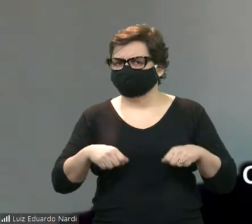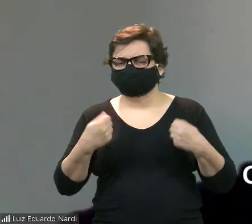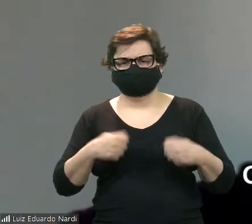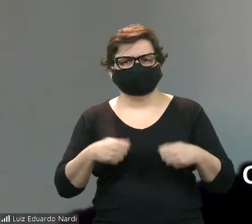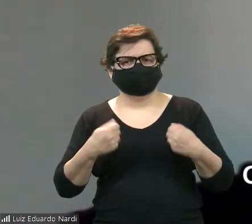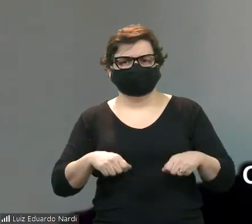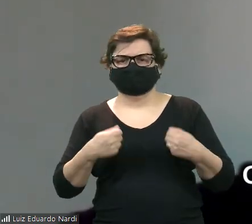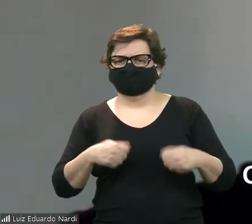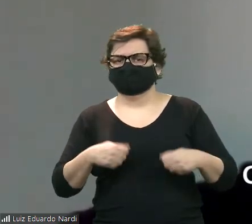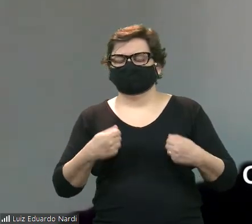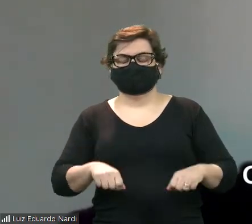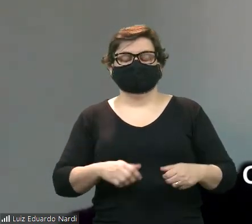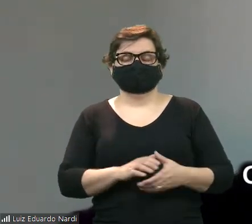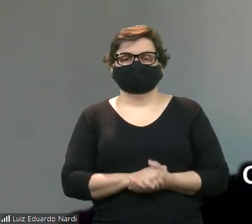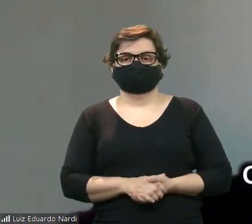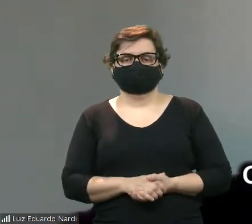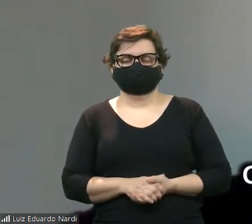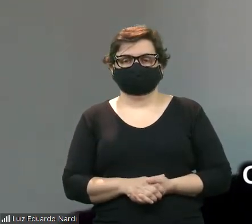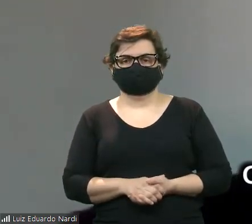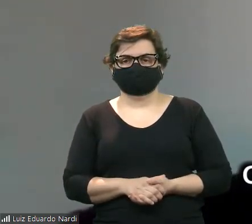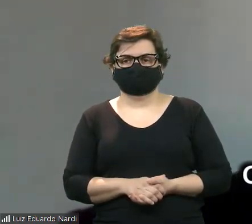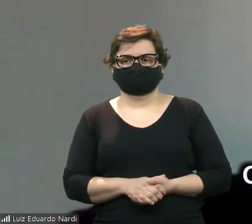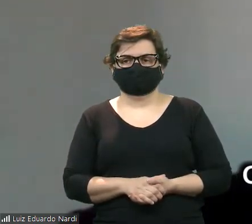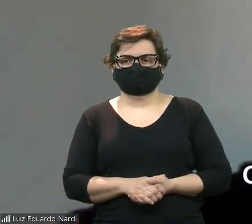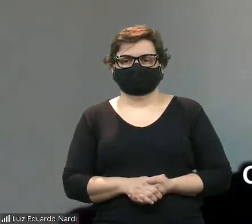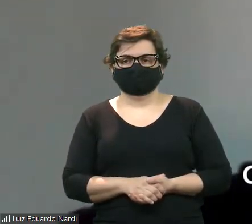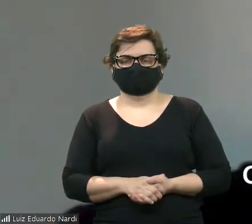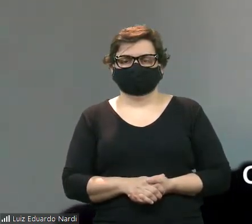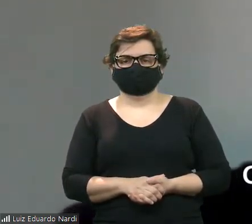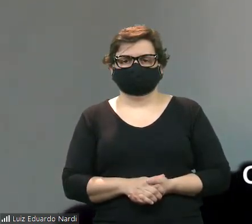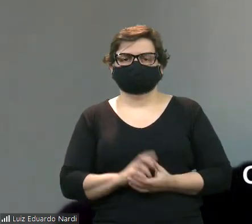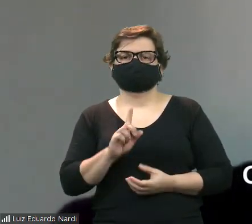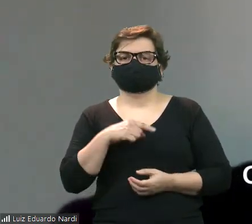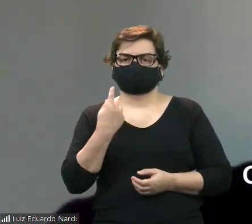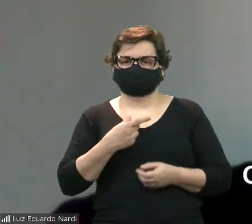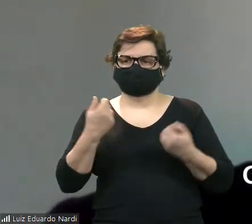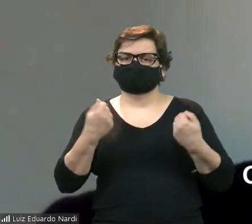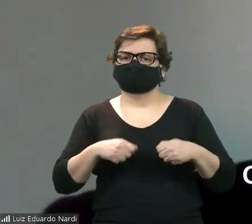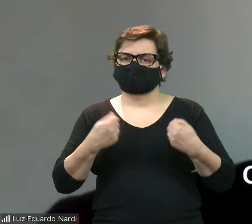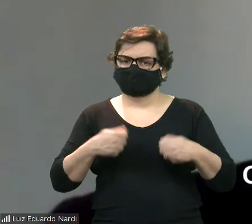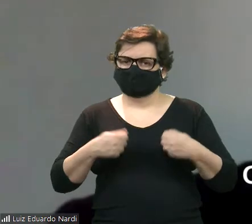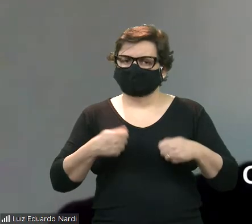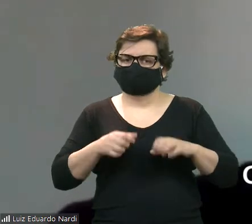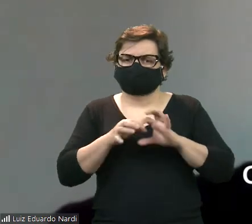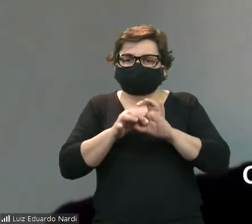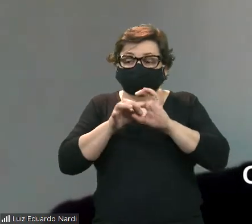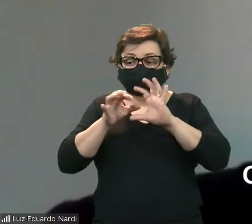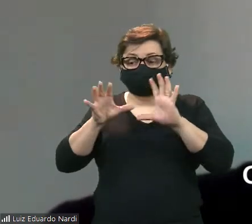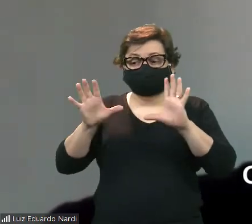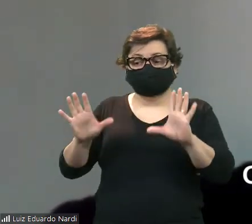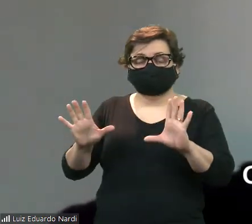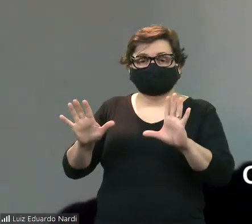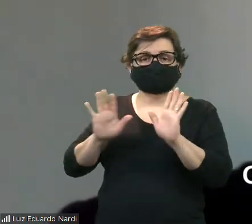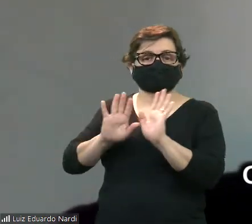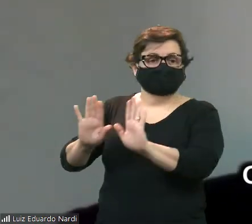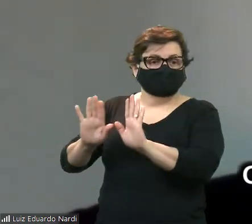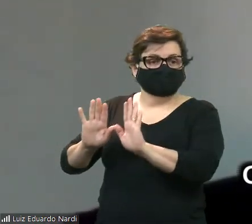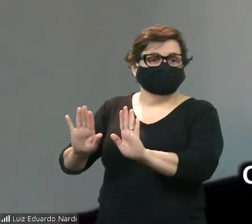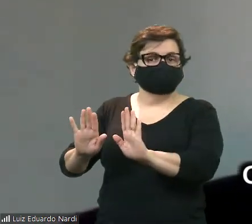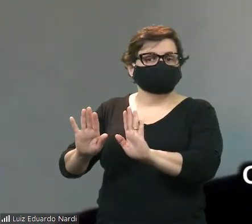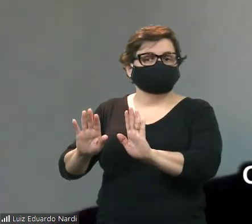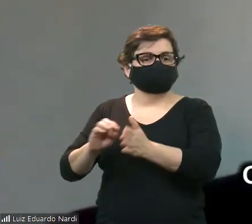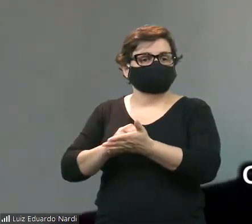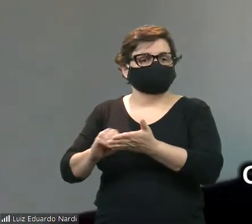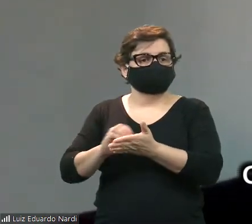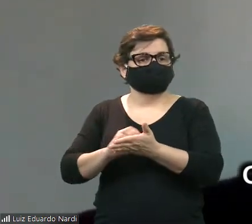fora do contexto atual. Nós precisamos liberar o secretário da Fazenda para que ele